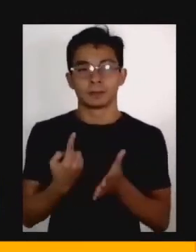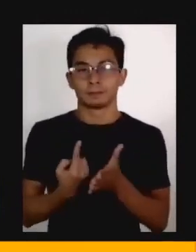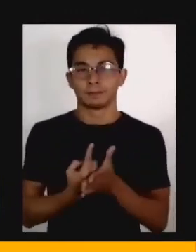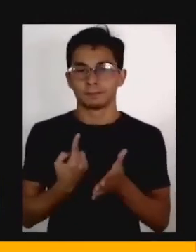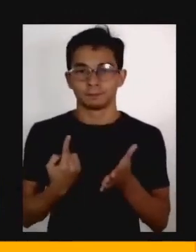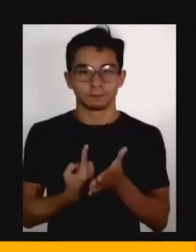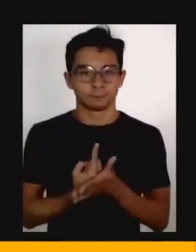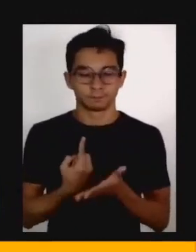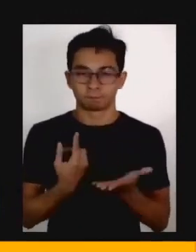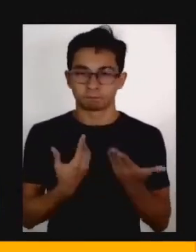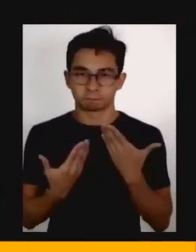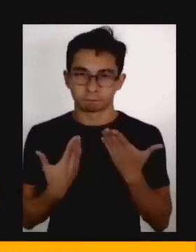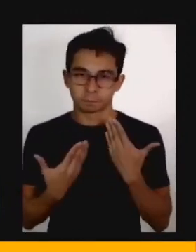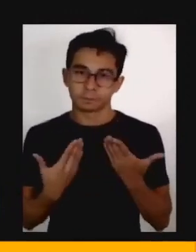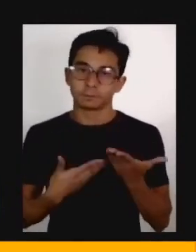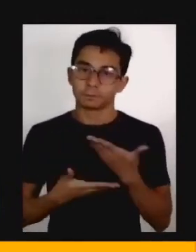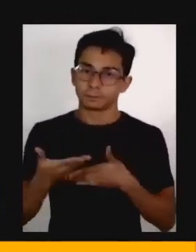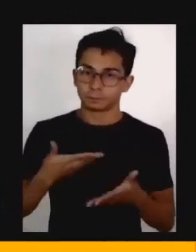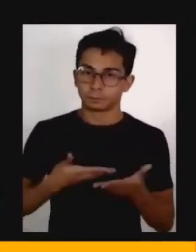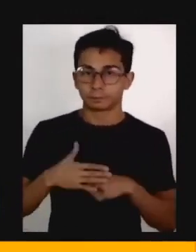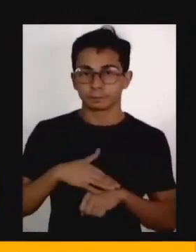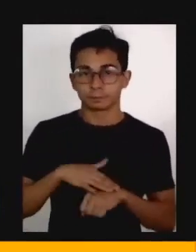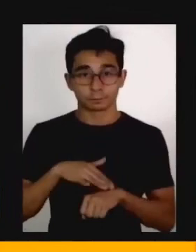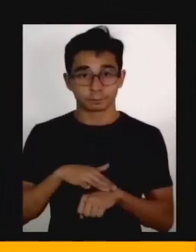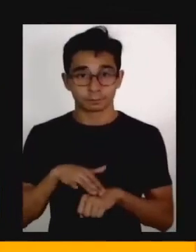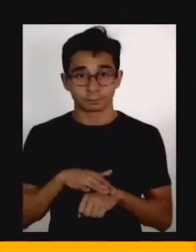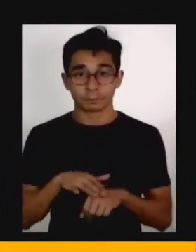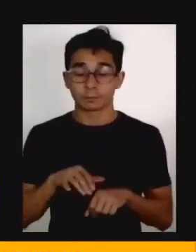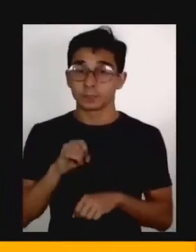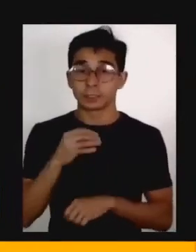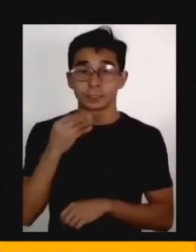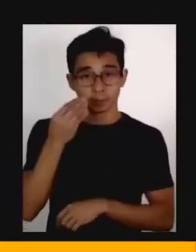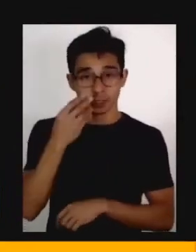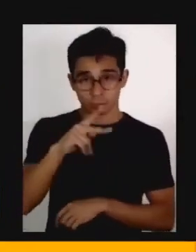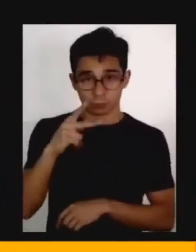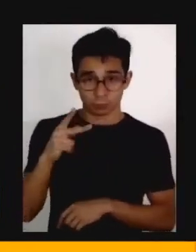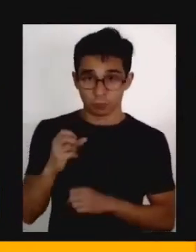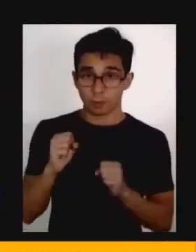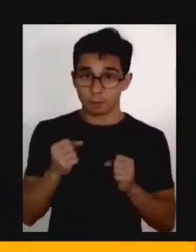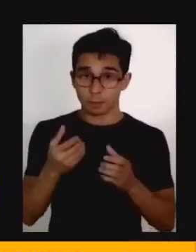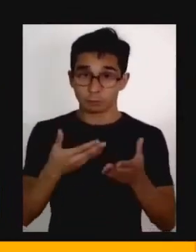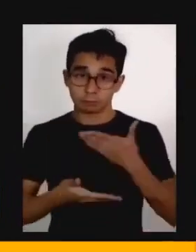para conversar sobre o tema. E se alguém quiser dividir alguma experiência, também vai ser muito legal.